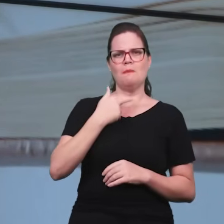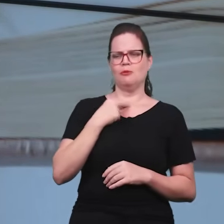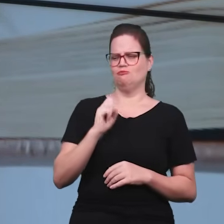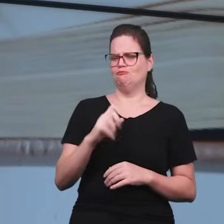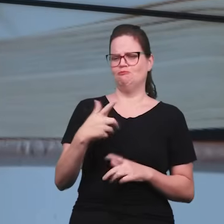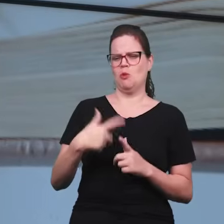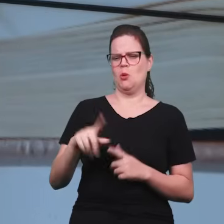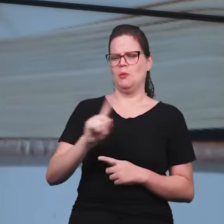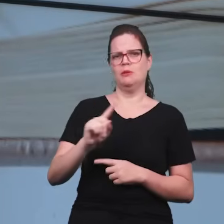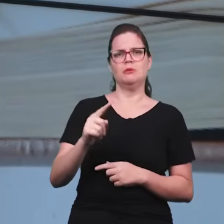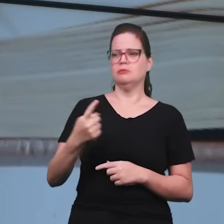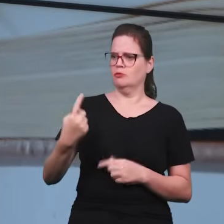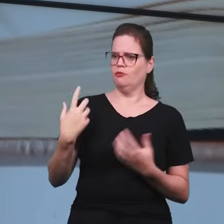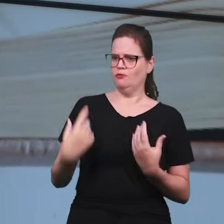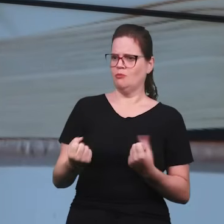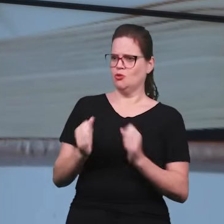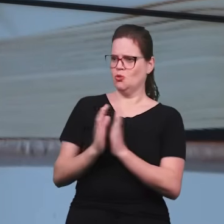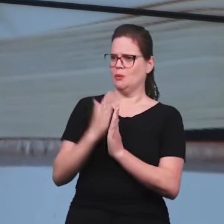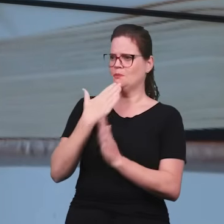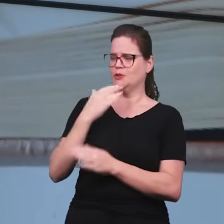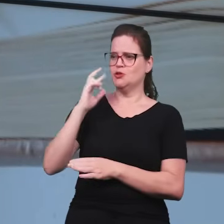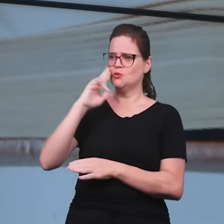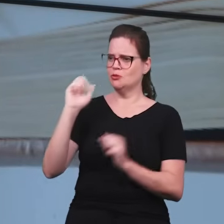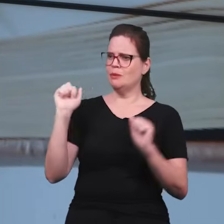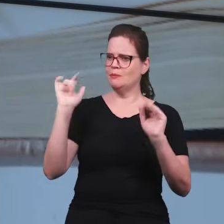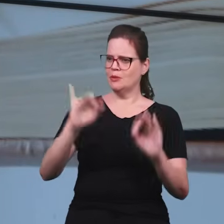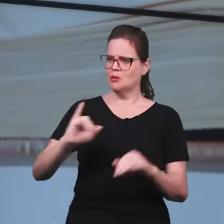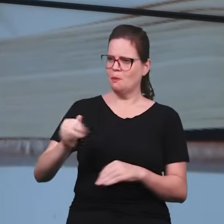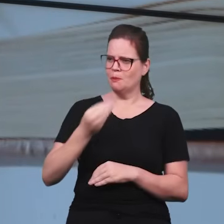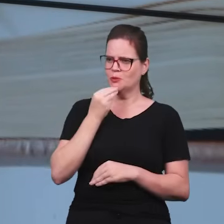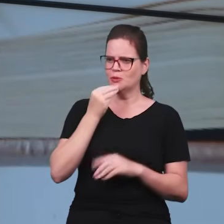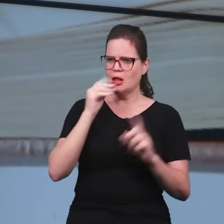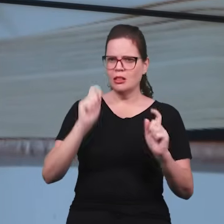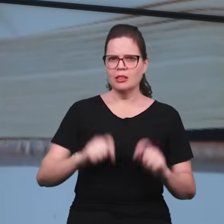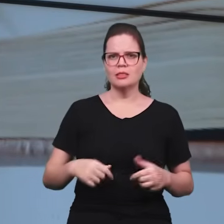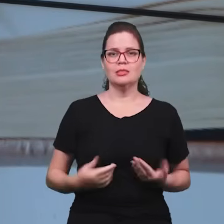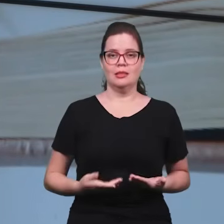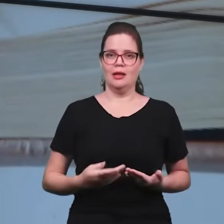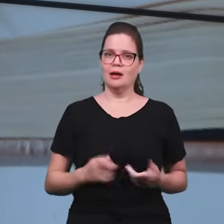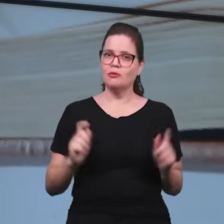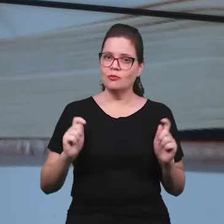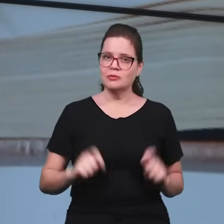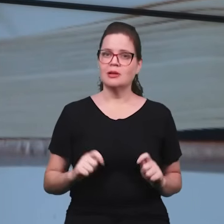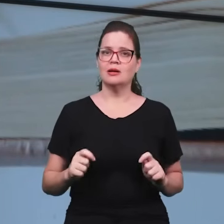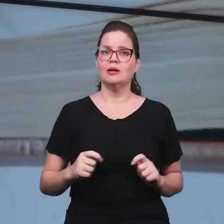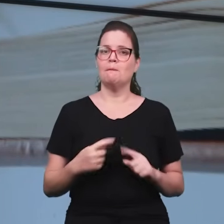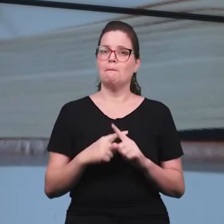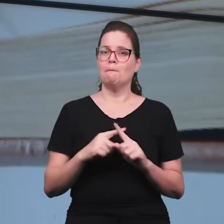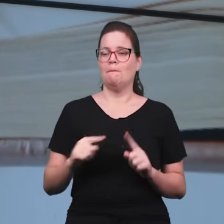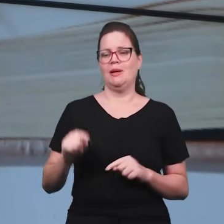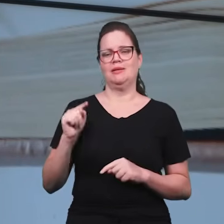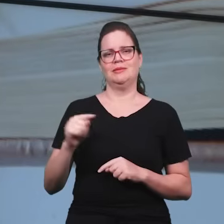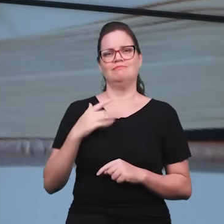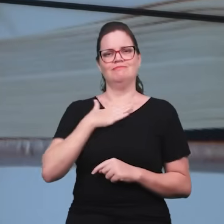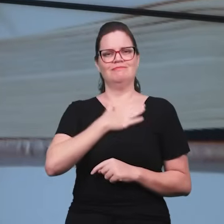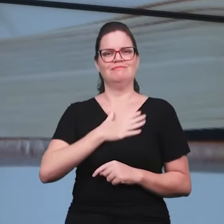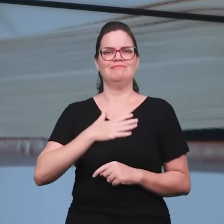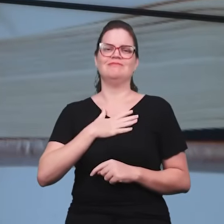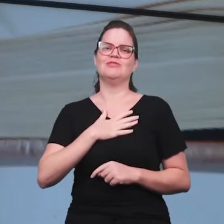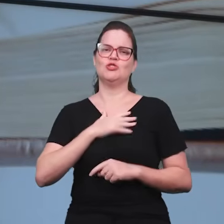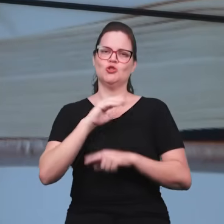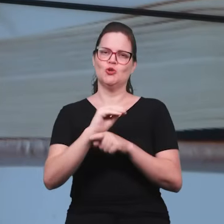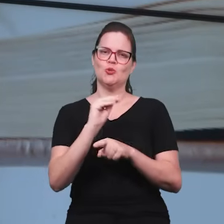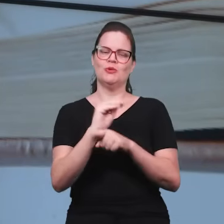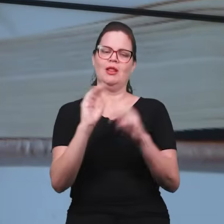vamos orar ao Senhor, só vai abrir uma porta para o momento oportuno, mas ele tem prazer em cuidar da sua